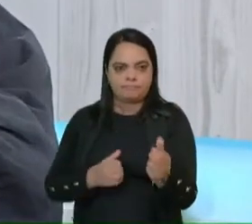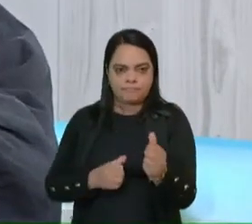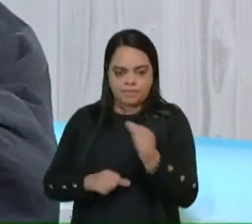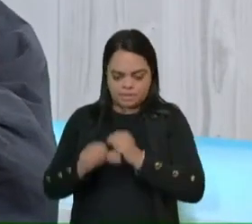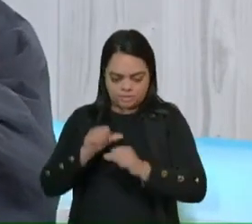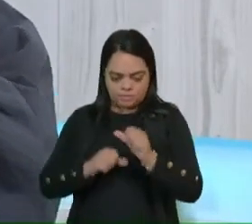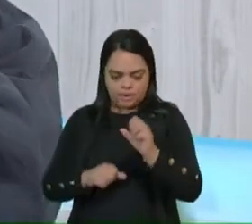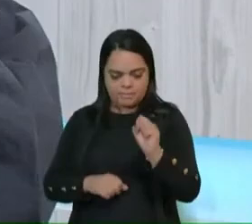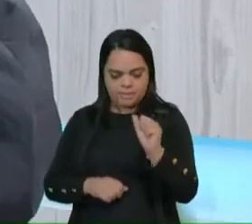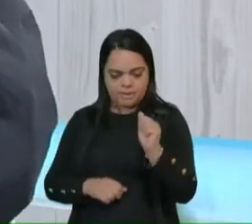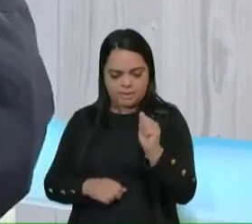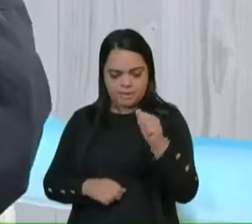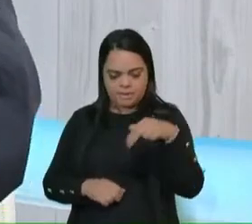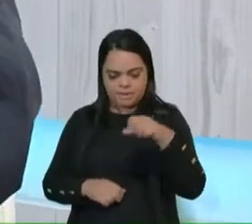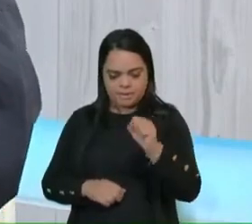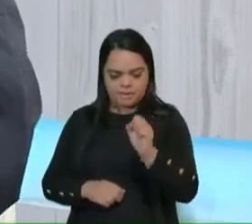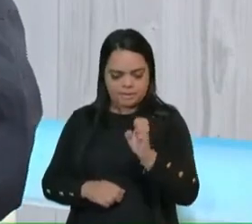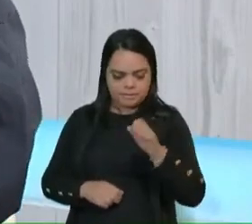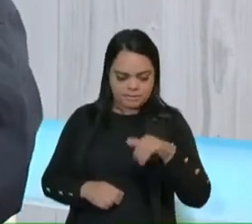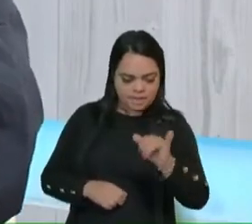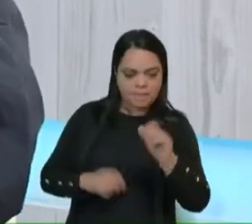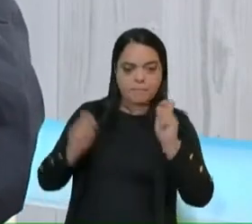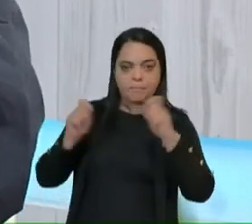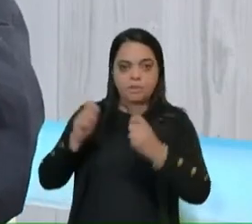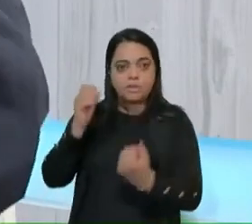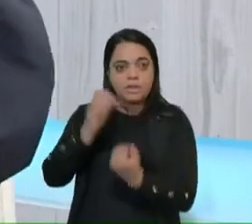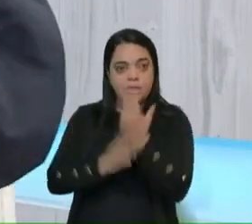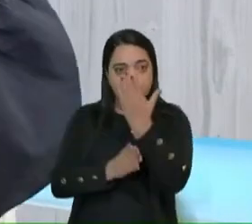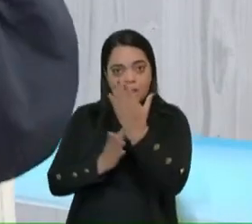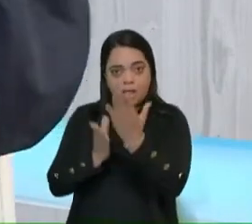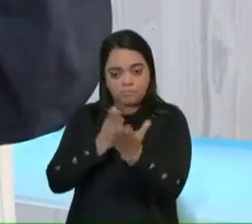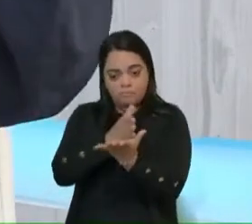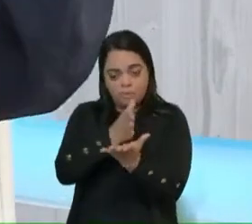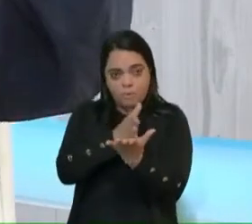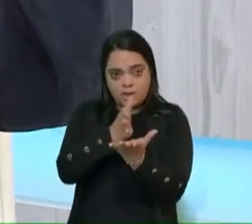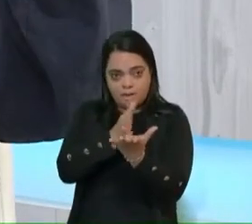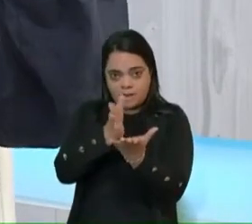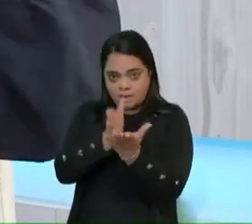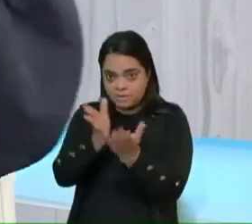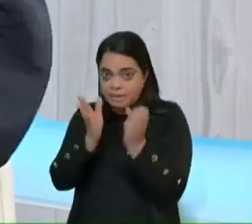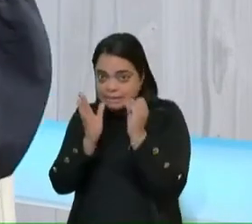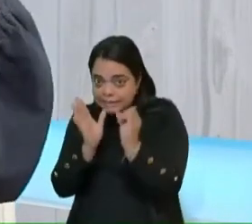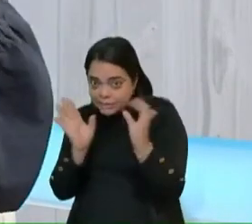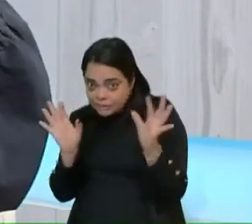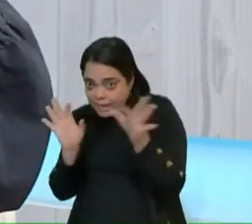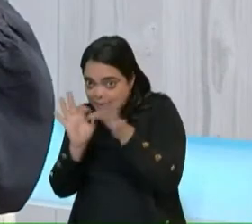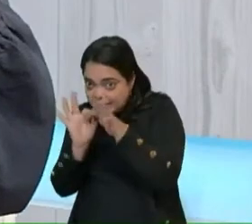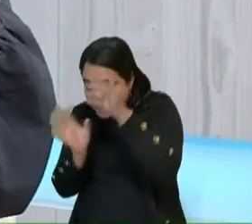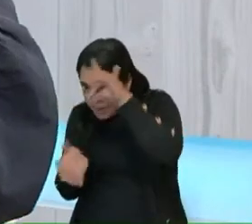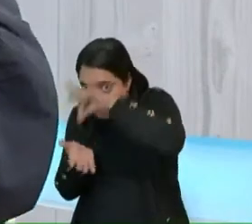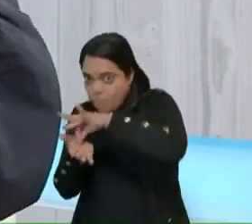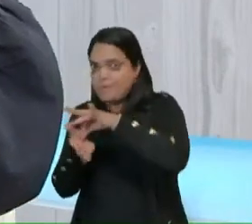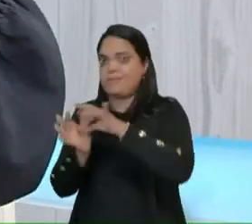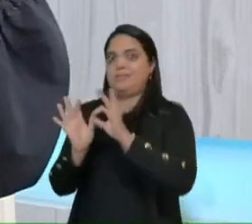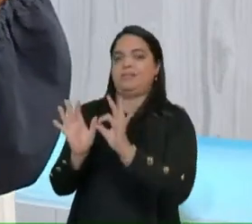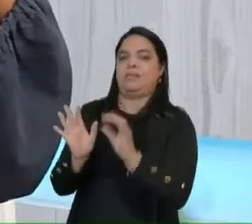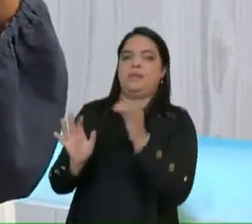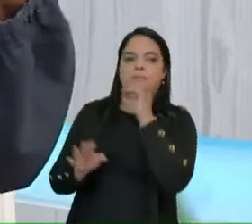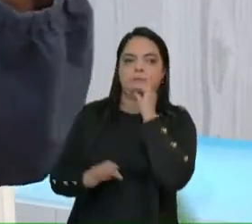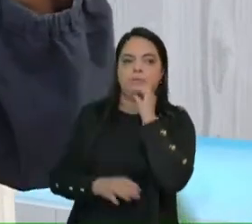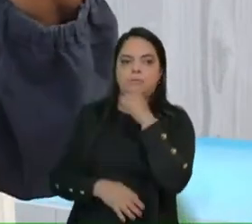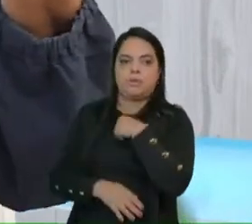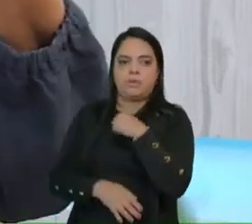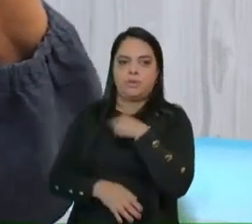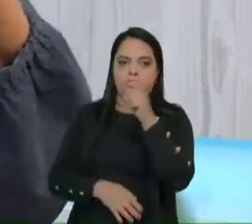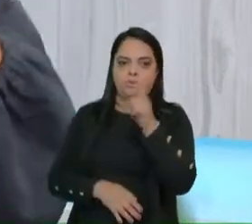Sensei você pode criar uma linhagem desde que ela esteja ligada a essa origem né então por exemplo eu sou da